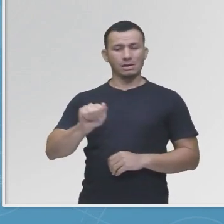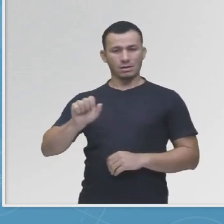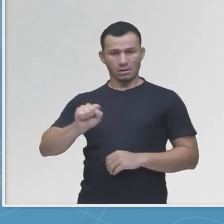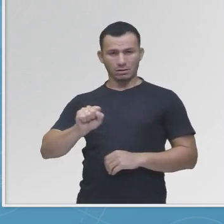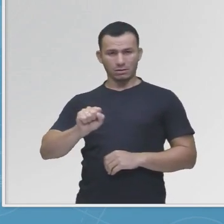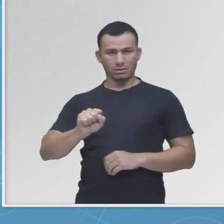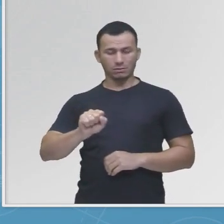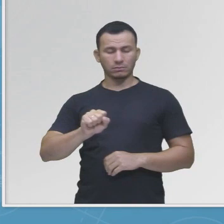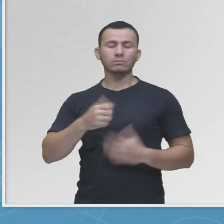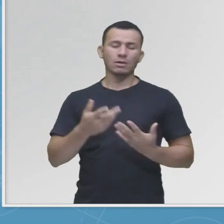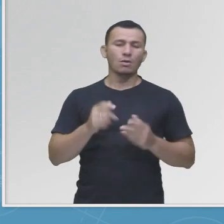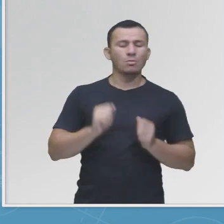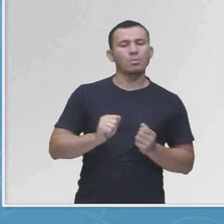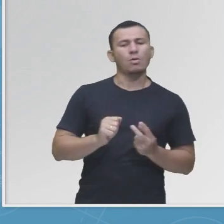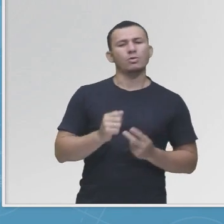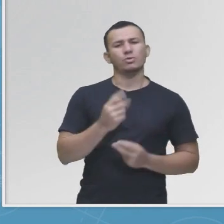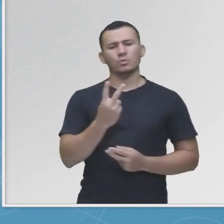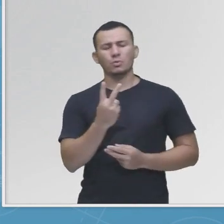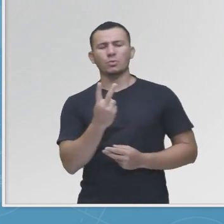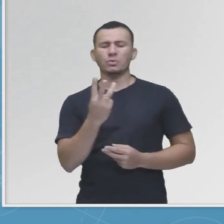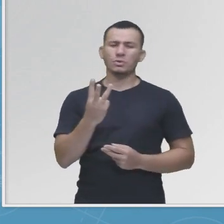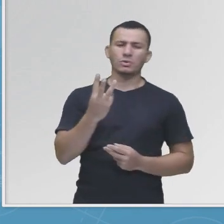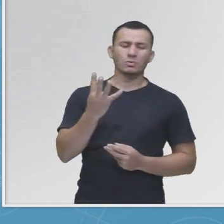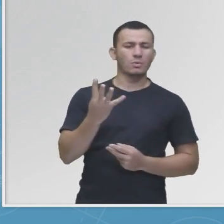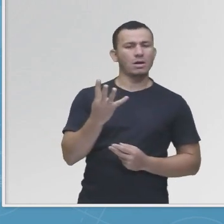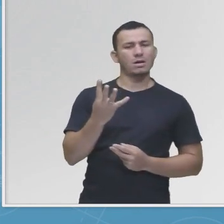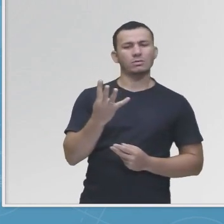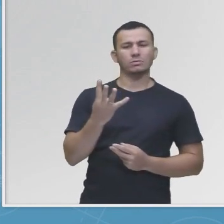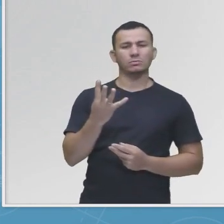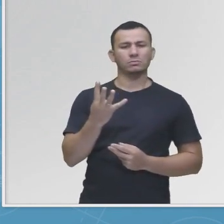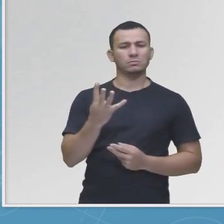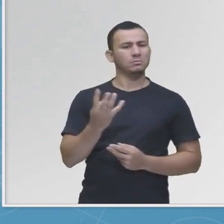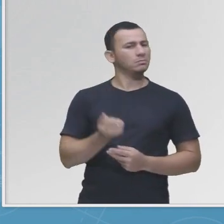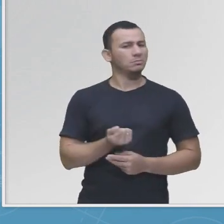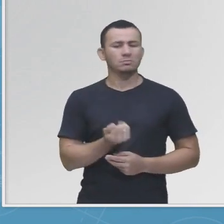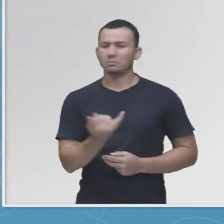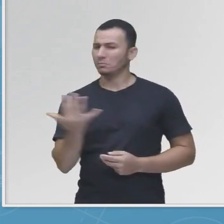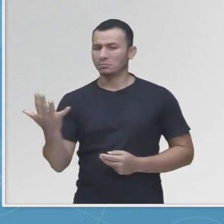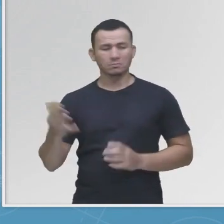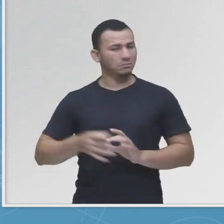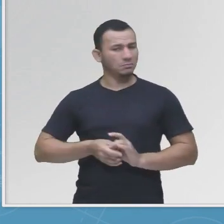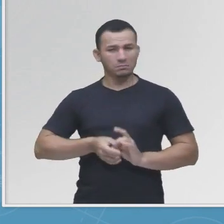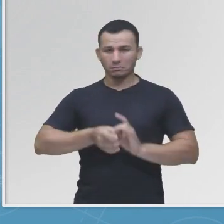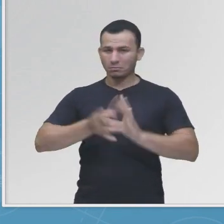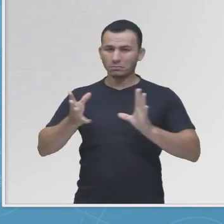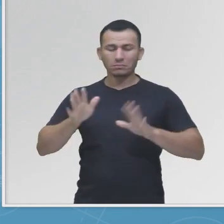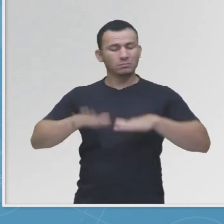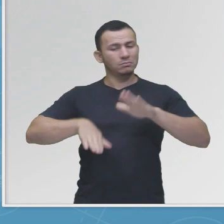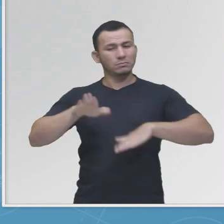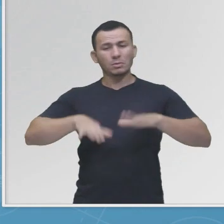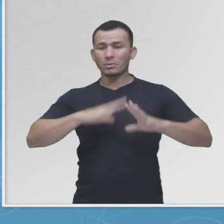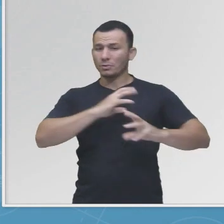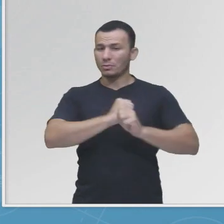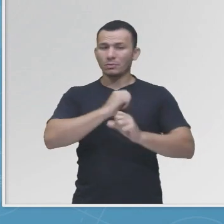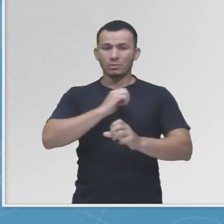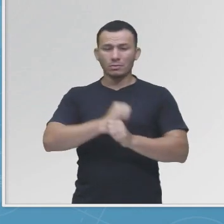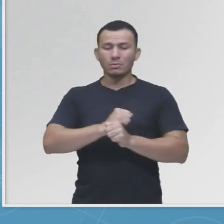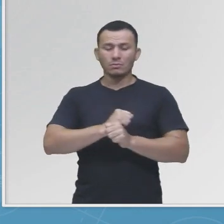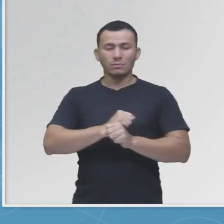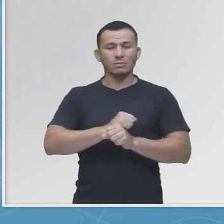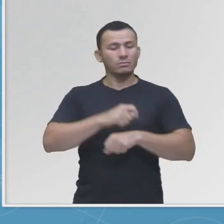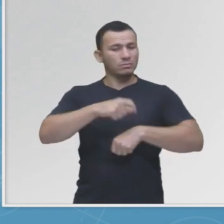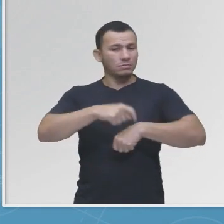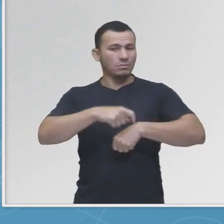adição pode ter mais de duas parcelas, 2, 3, 4, tantas quantas forem aplicadas naquele momento,